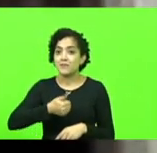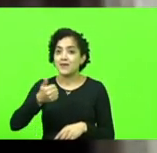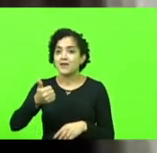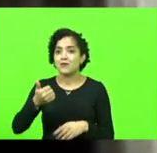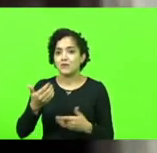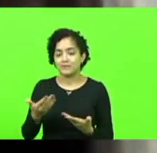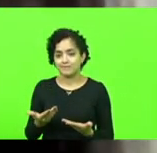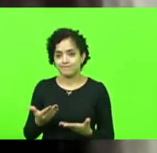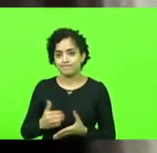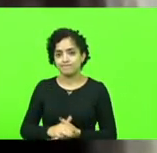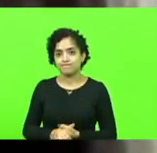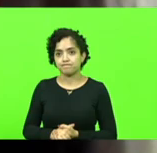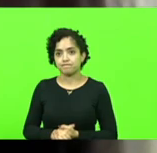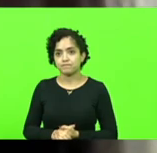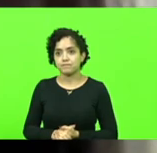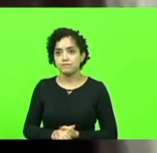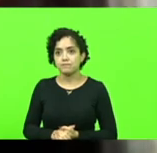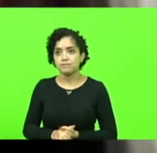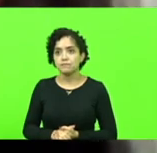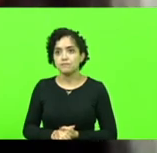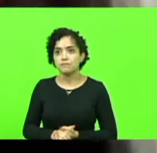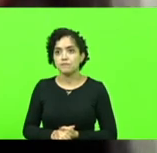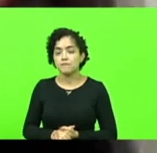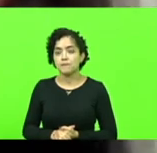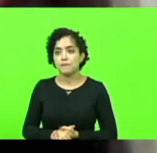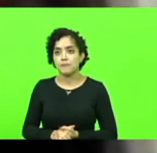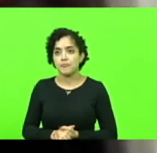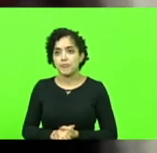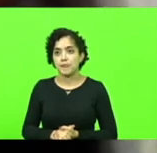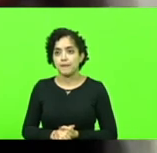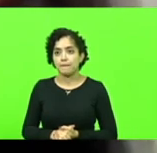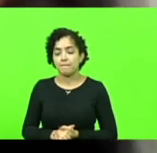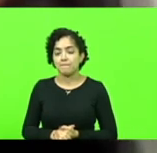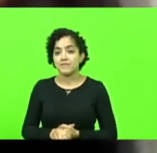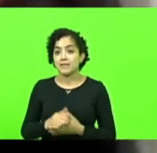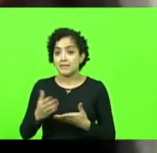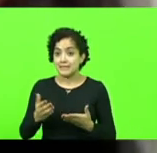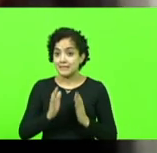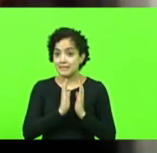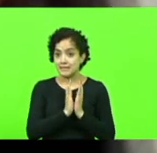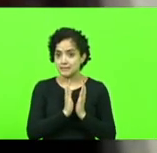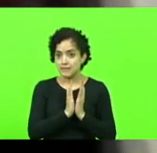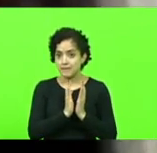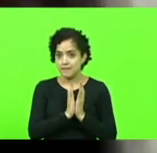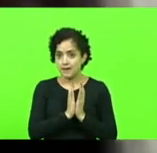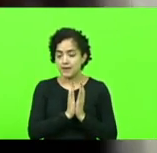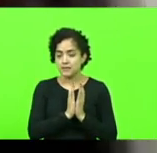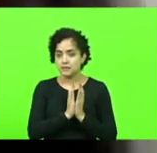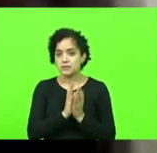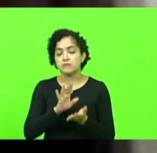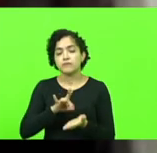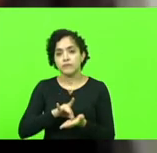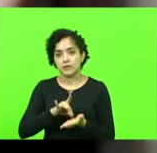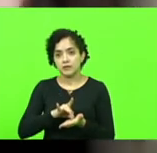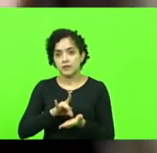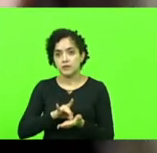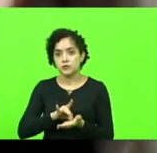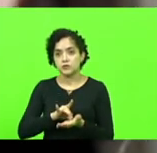vida. É isso que eu espero. Nas APAES, então, realmente, como o